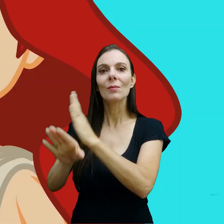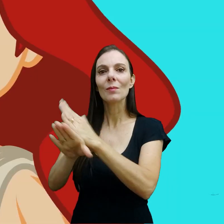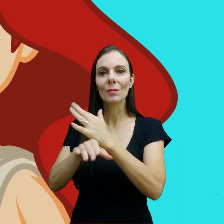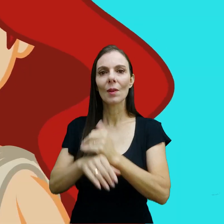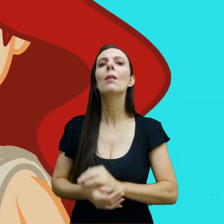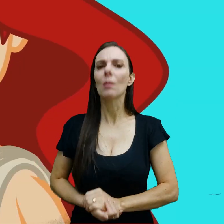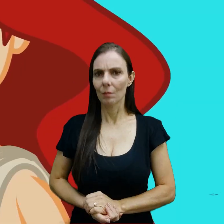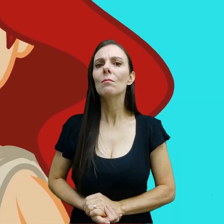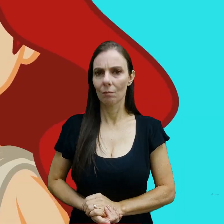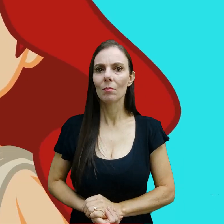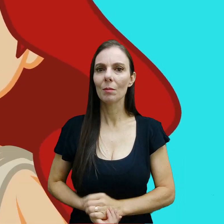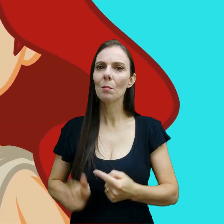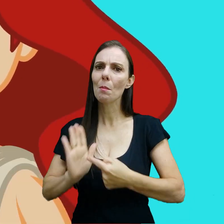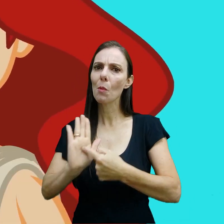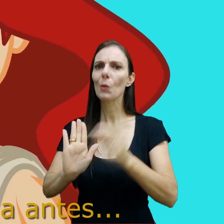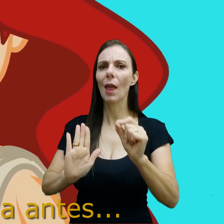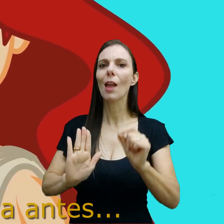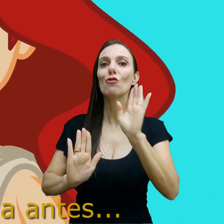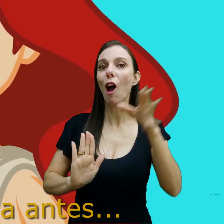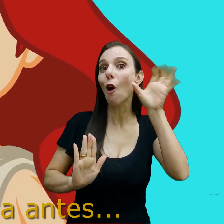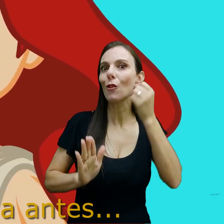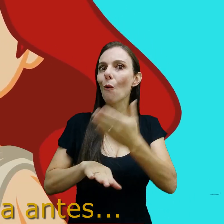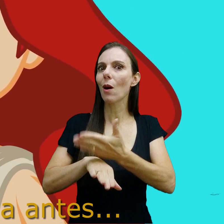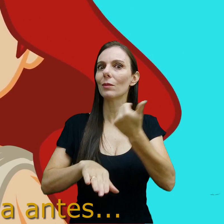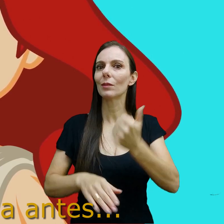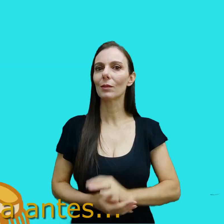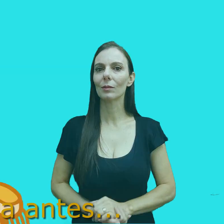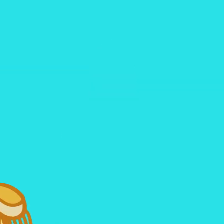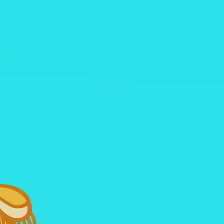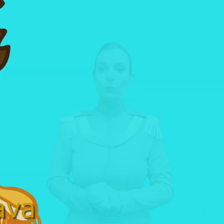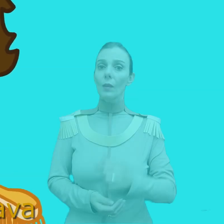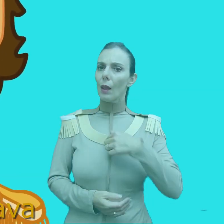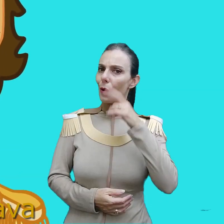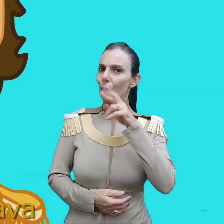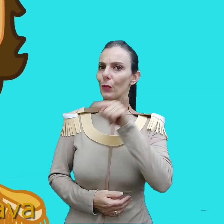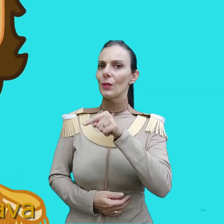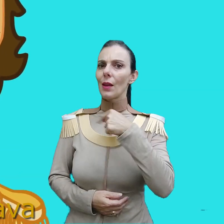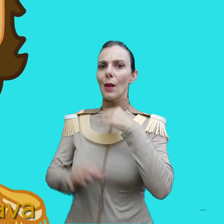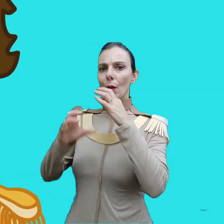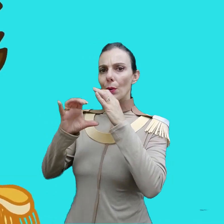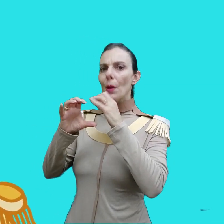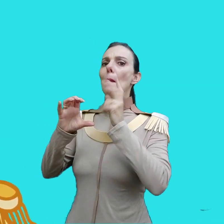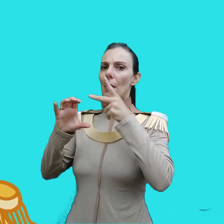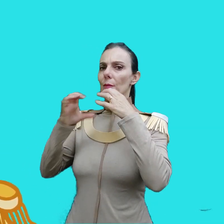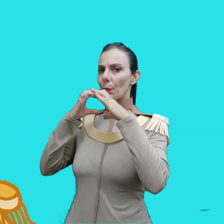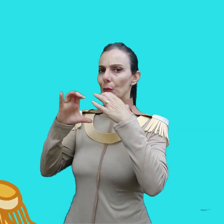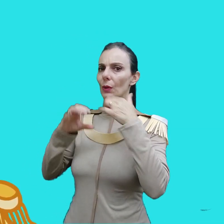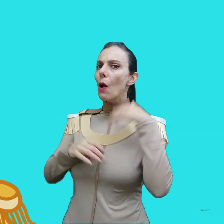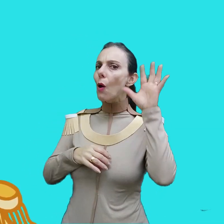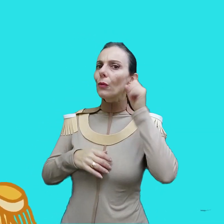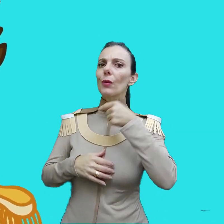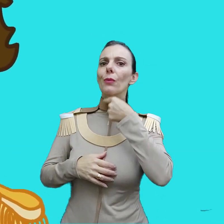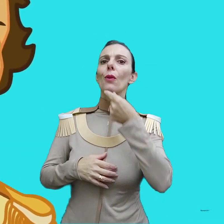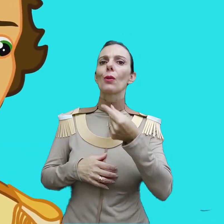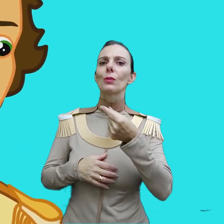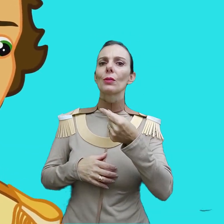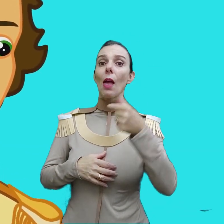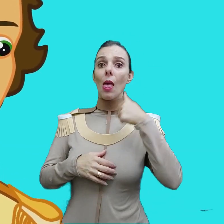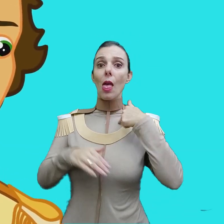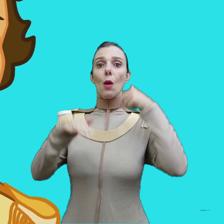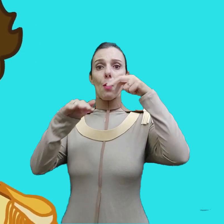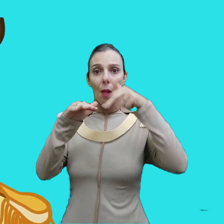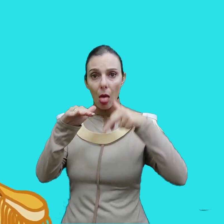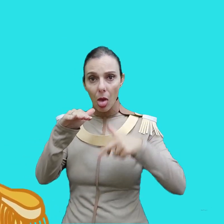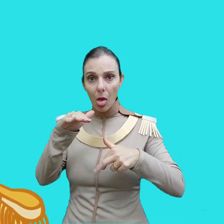Ariel balançou a cabeça para lhe dizer que ela já ouviu a melodia antes. Eu vi você quando estava tocando esta música. Ouvi sua voz.